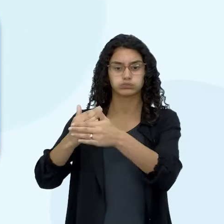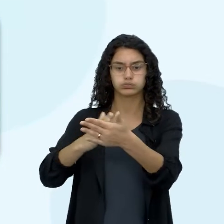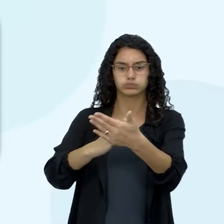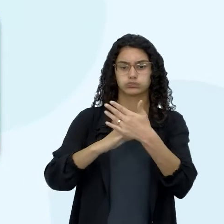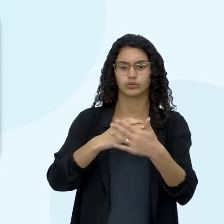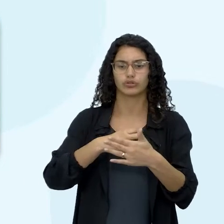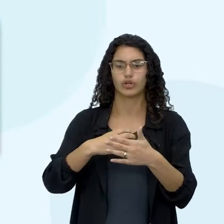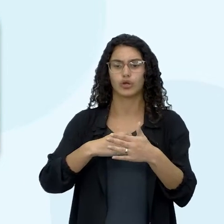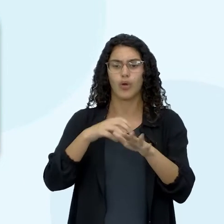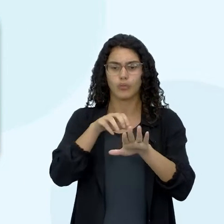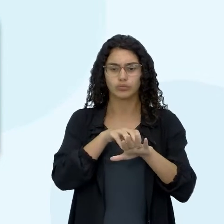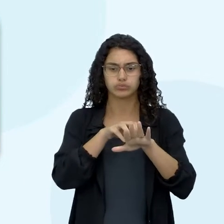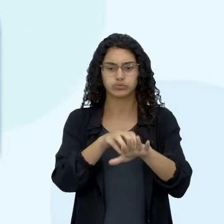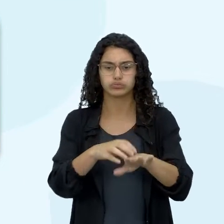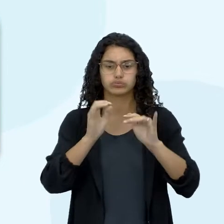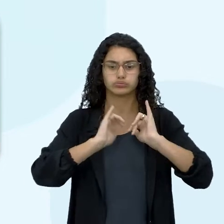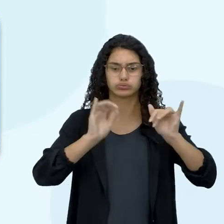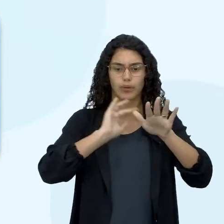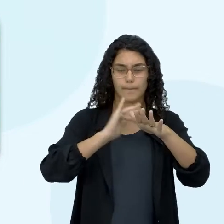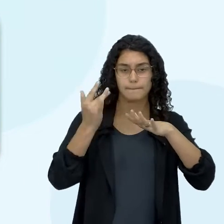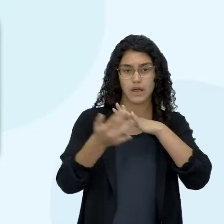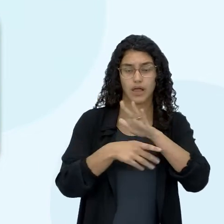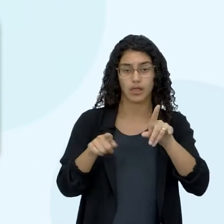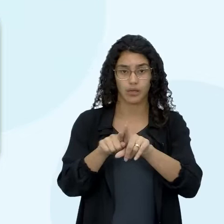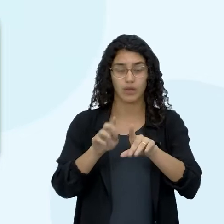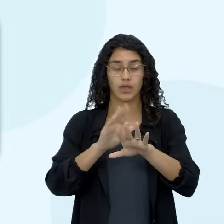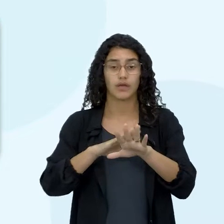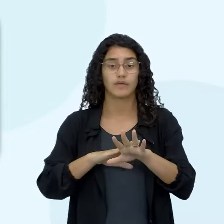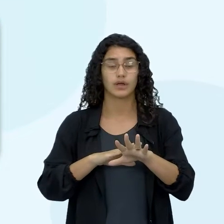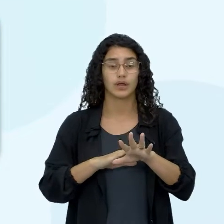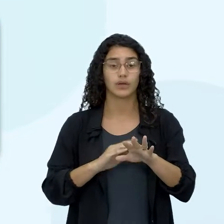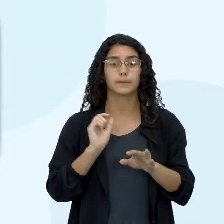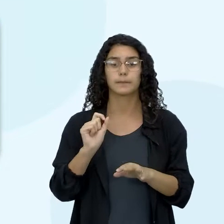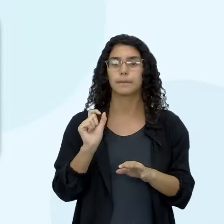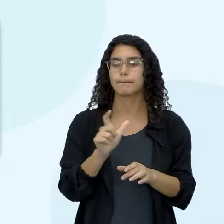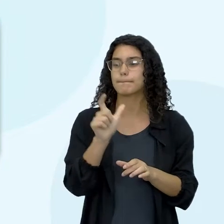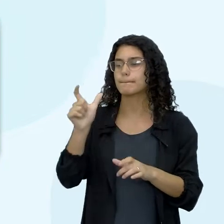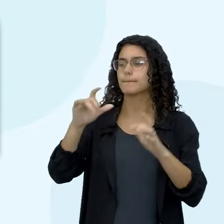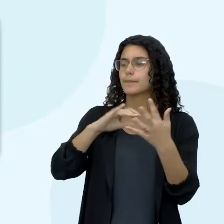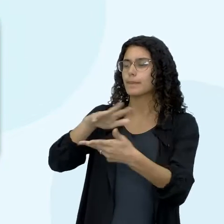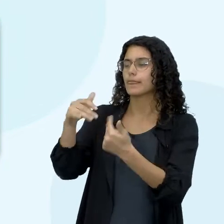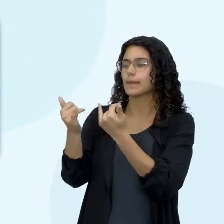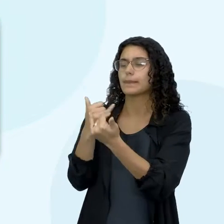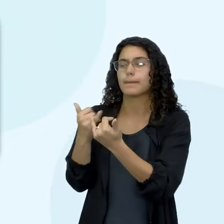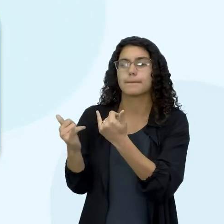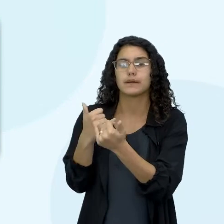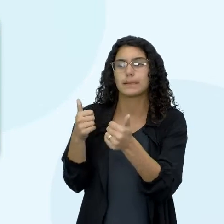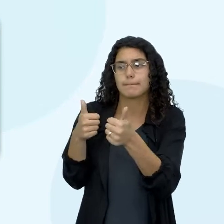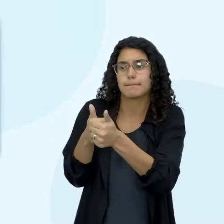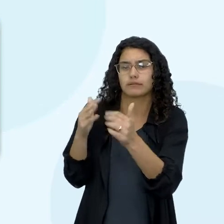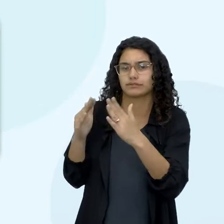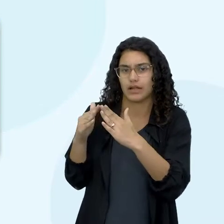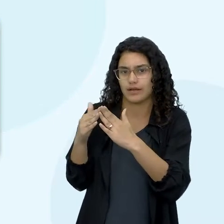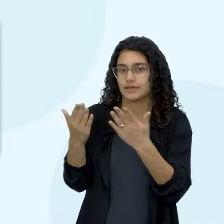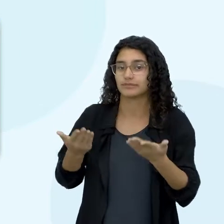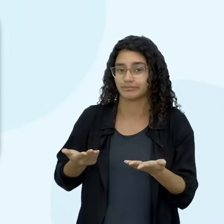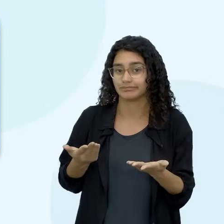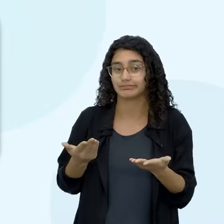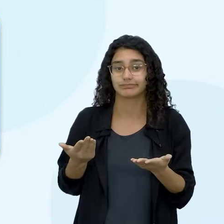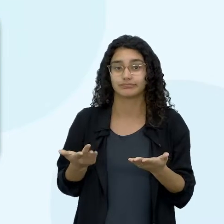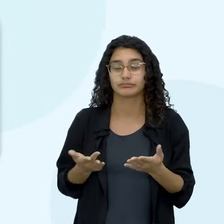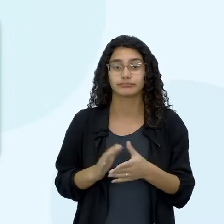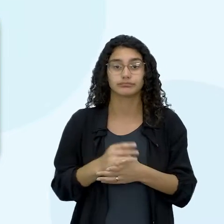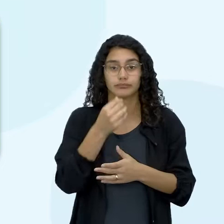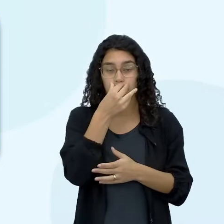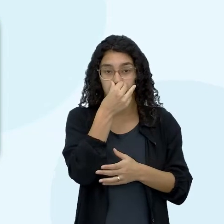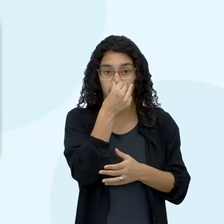recursos de transporte e de comunicação que fazem com que o outro lado do mundo pareça do lado de casa. E